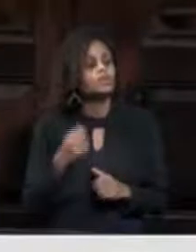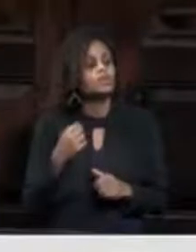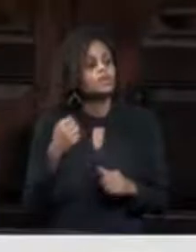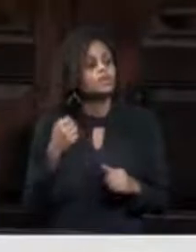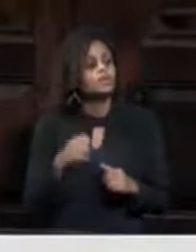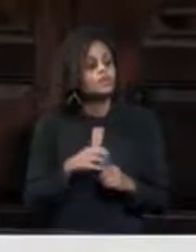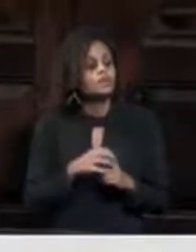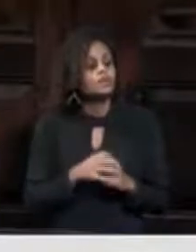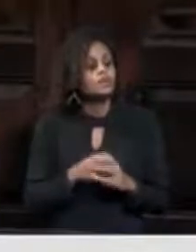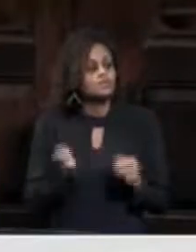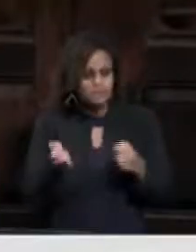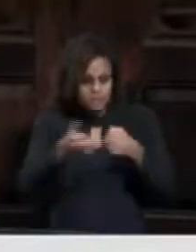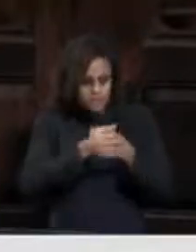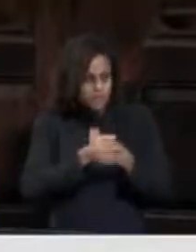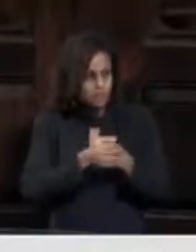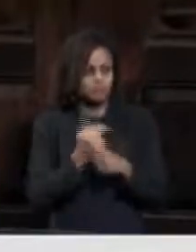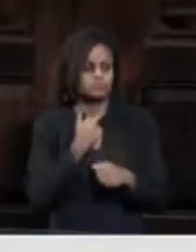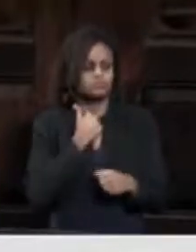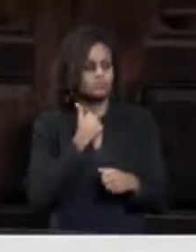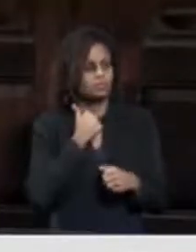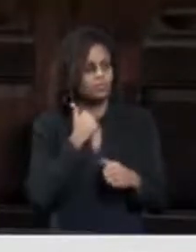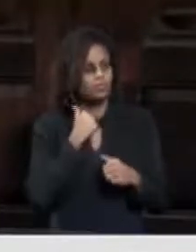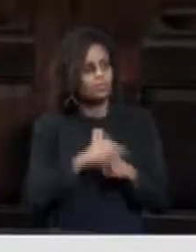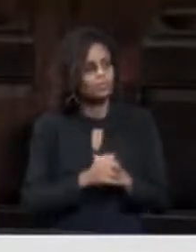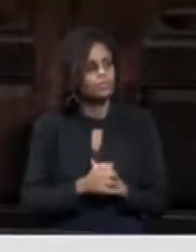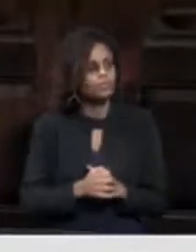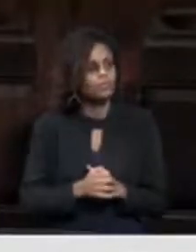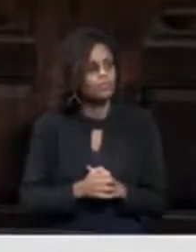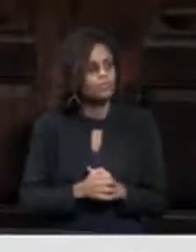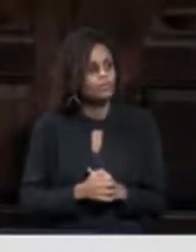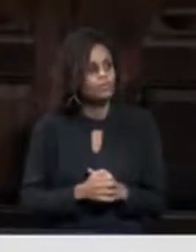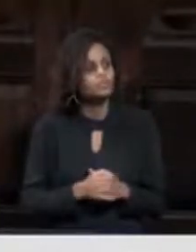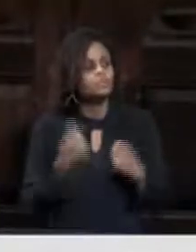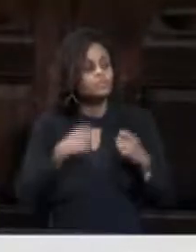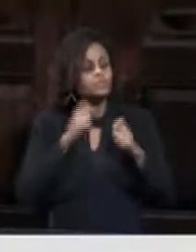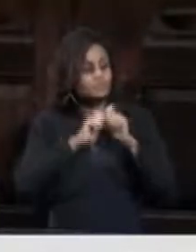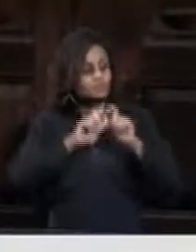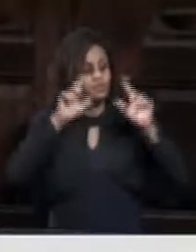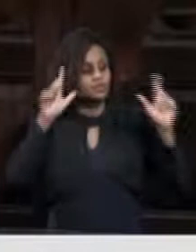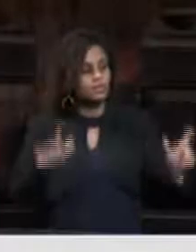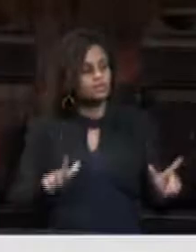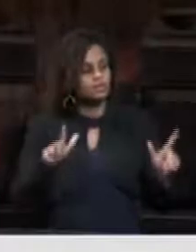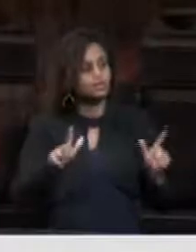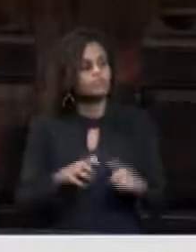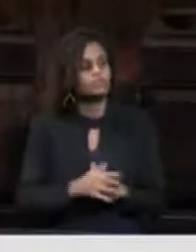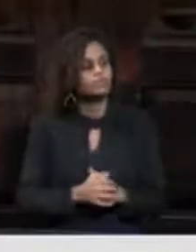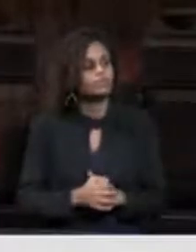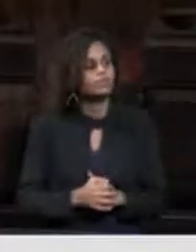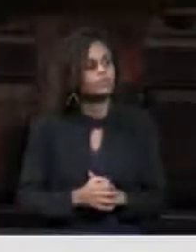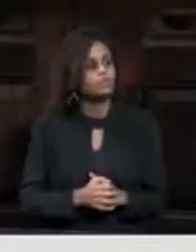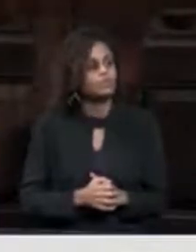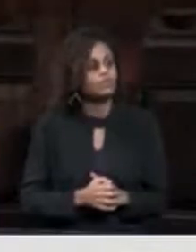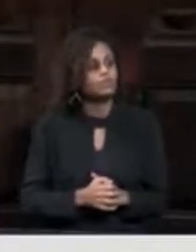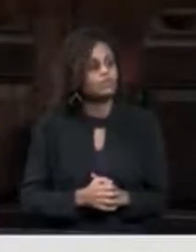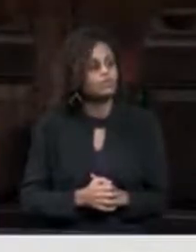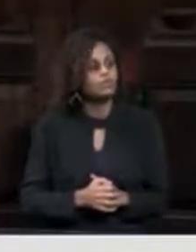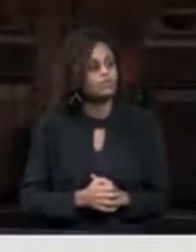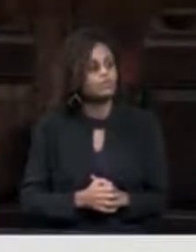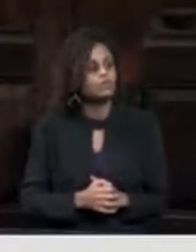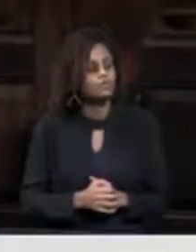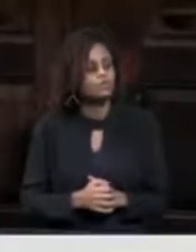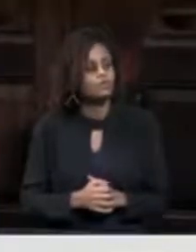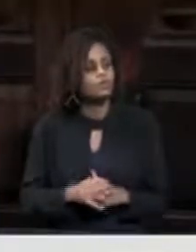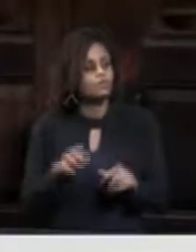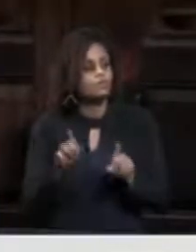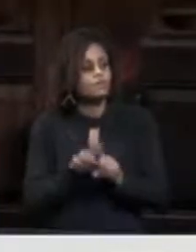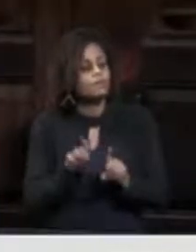e ela ser aberta é através da transparência das ações, das atitudes, desta